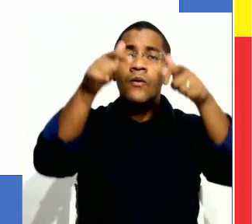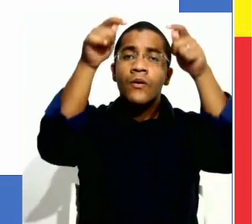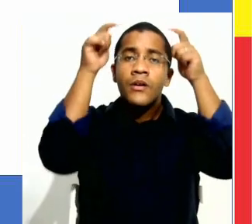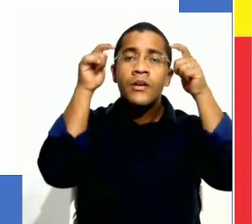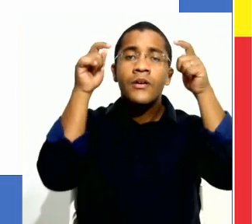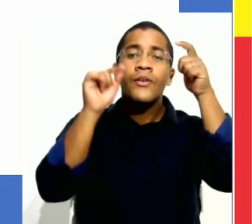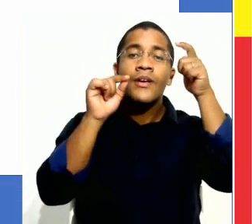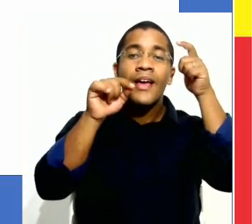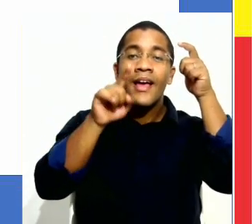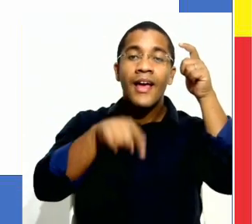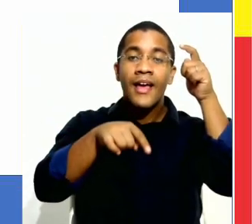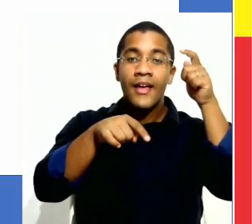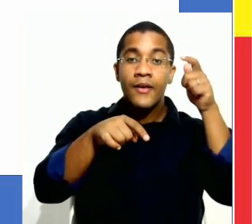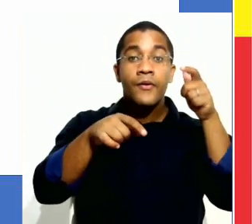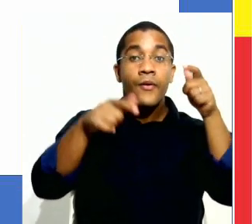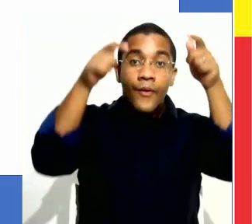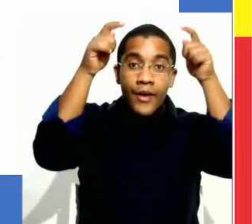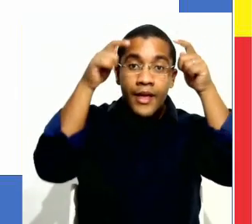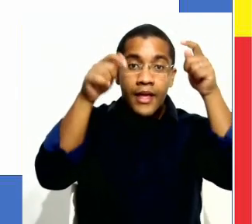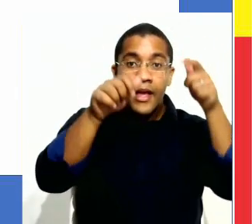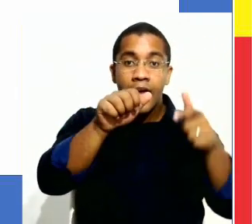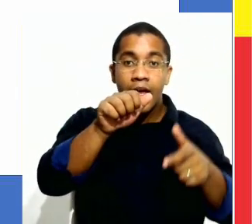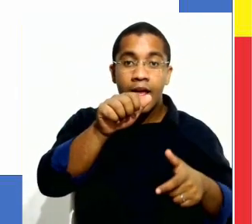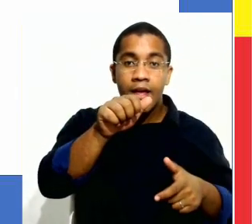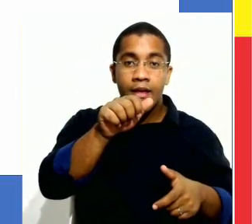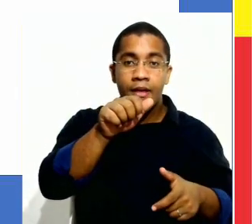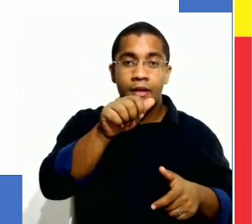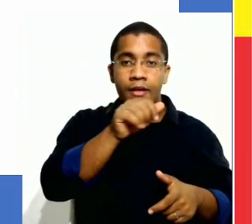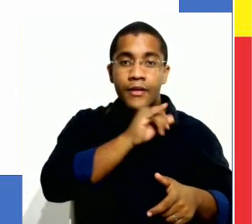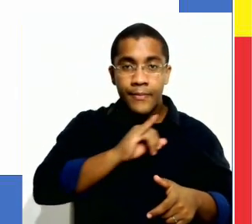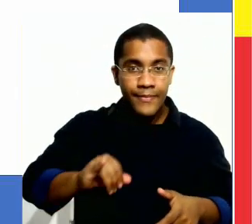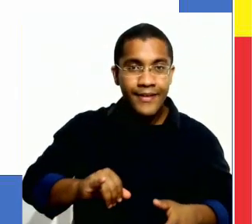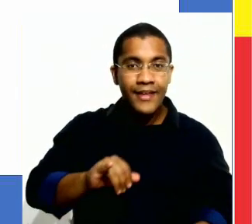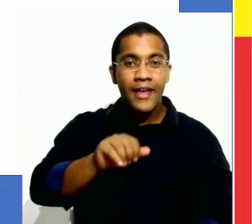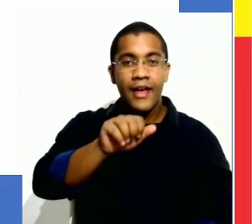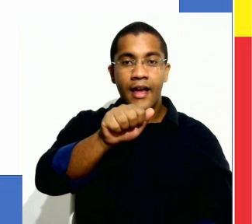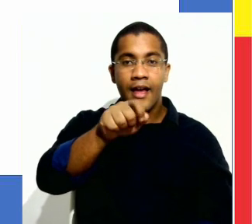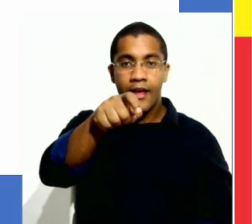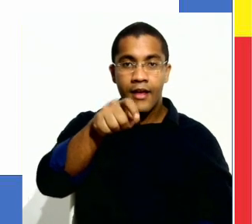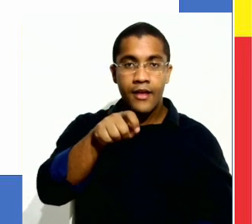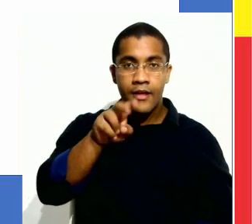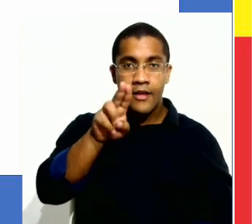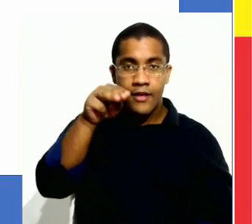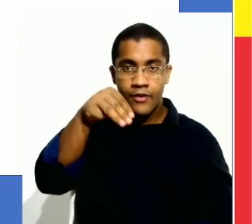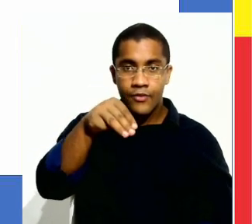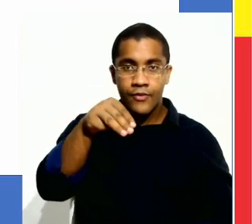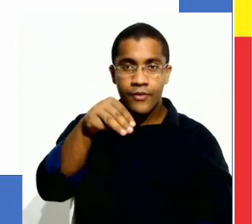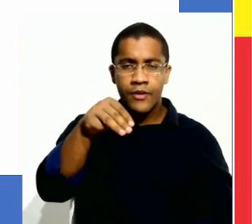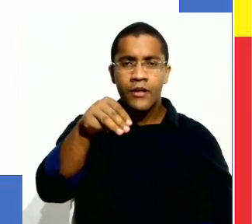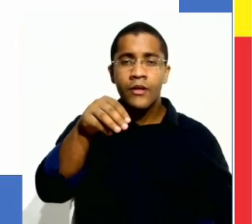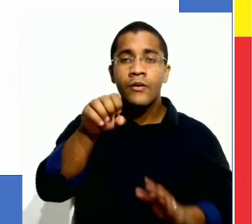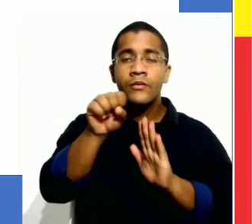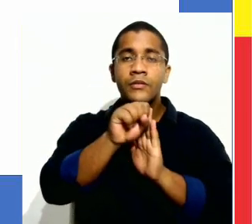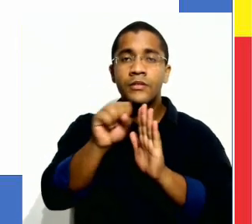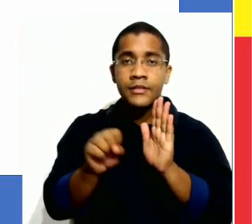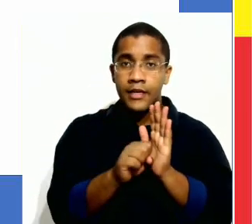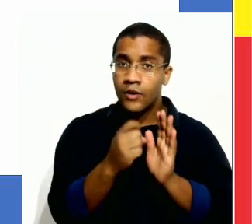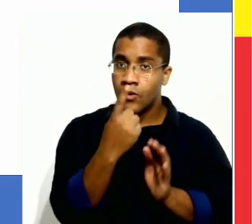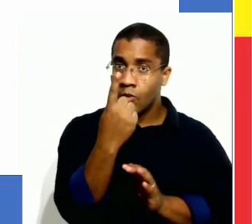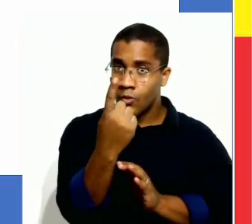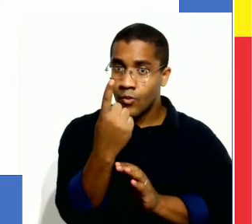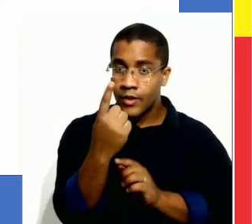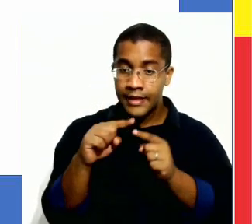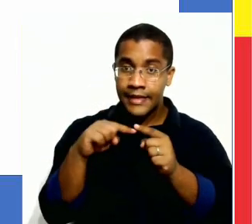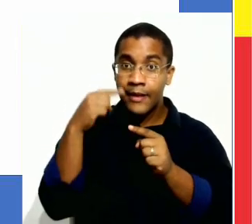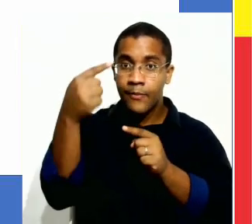o Império Axum, no século I depois de Cristo. A origem da